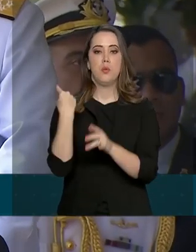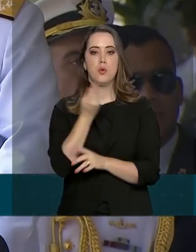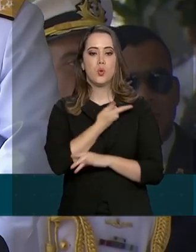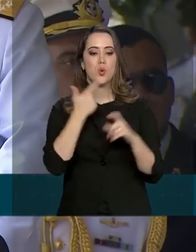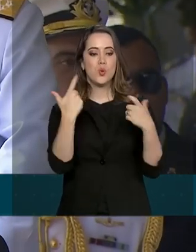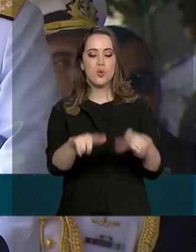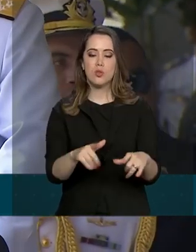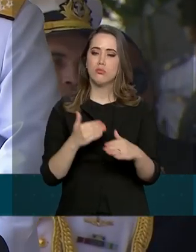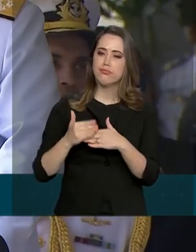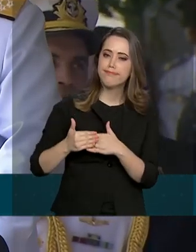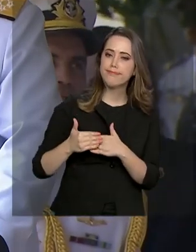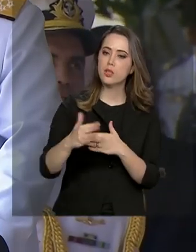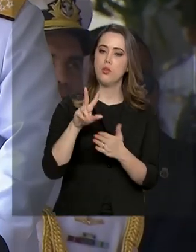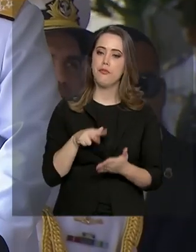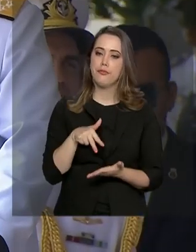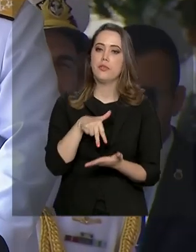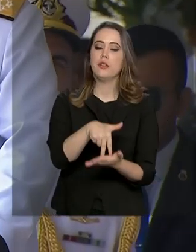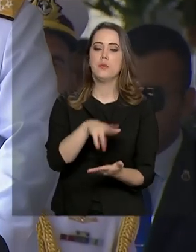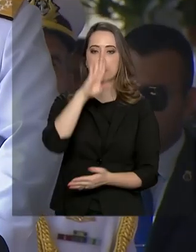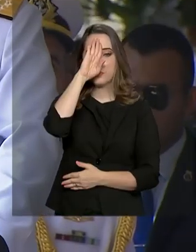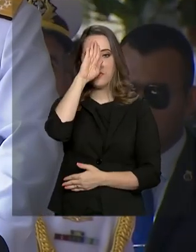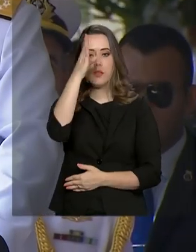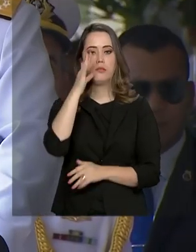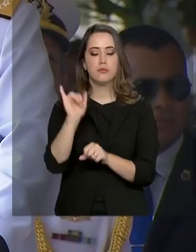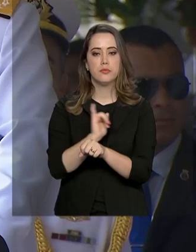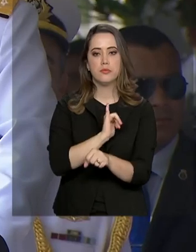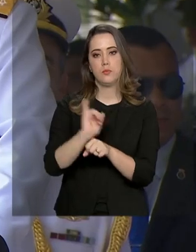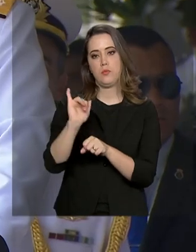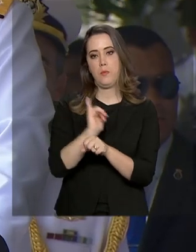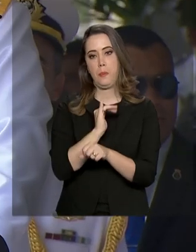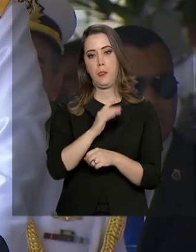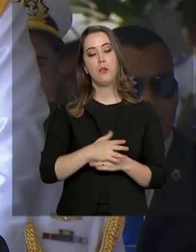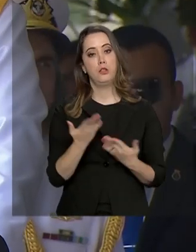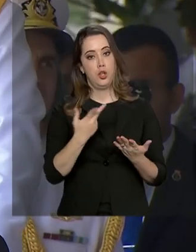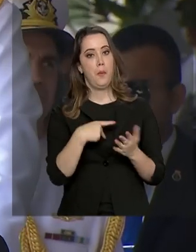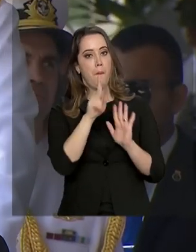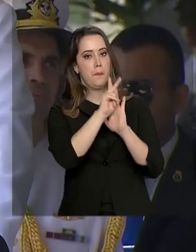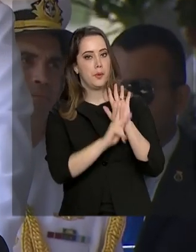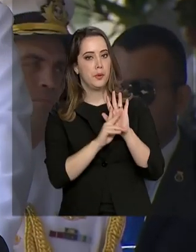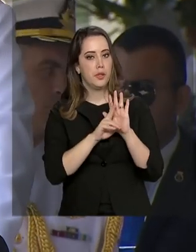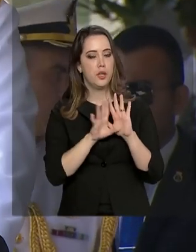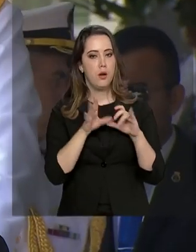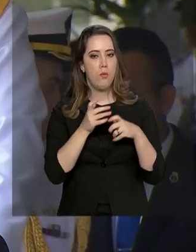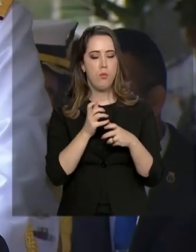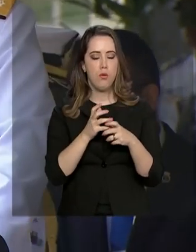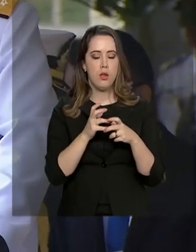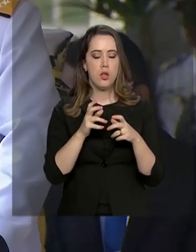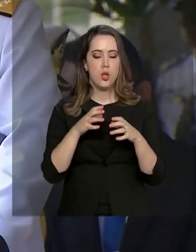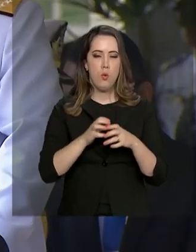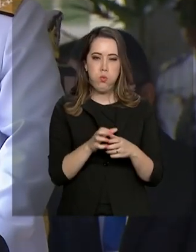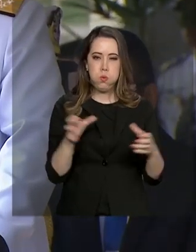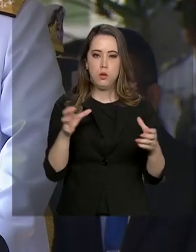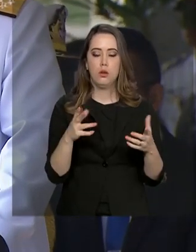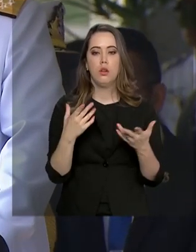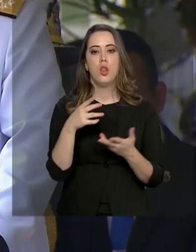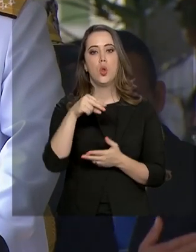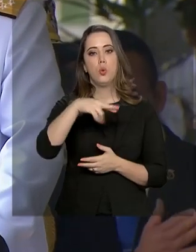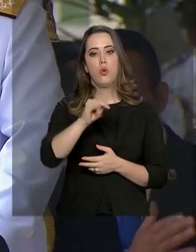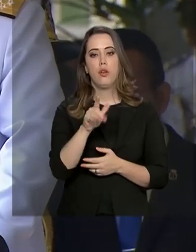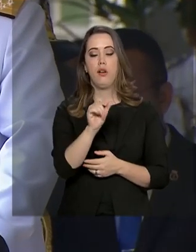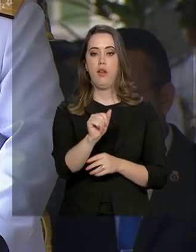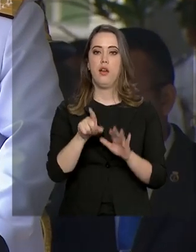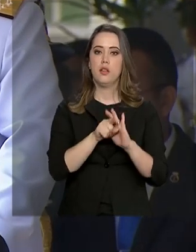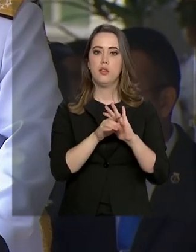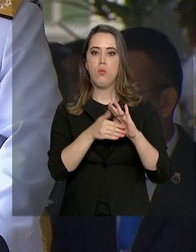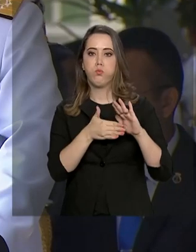instituição mantém firmes seus principais programas estratégicos. O programa nuclear da Marinha, o programa de desenvolvimento de submarinos, que